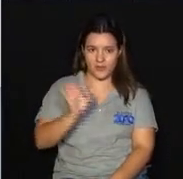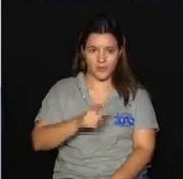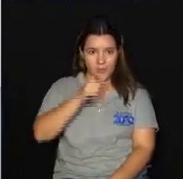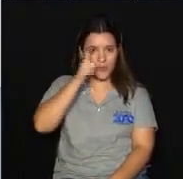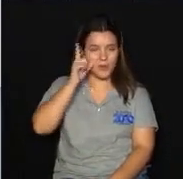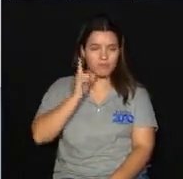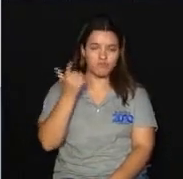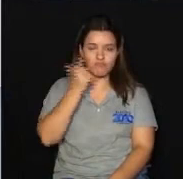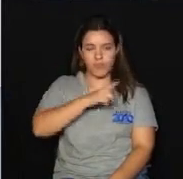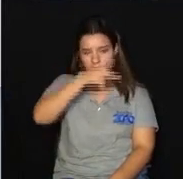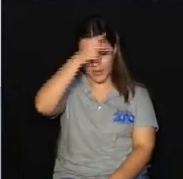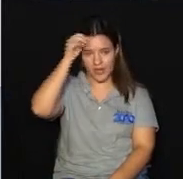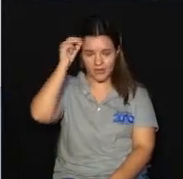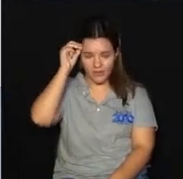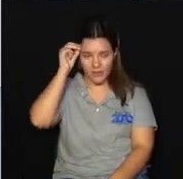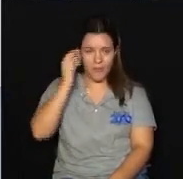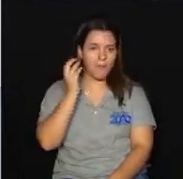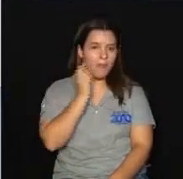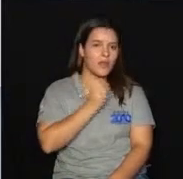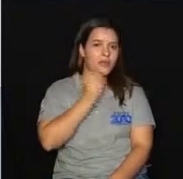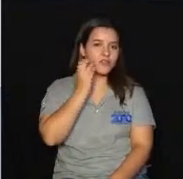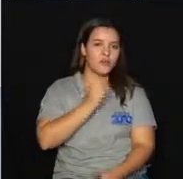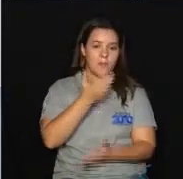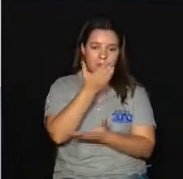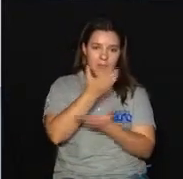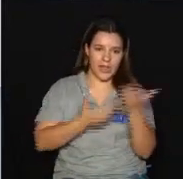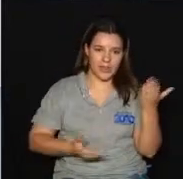54,20%. E o Barjas Negre com